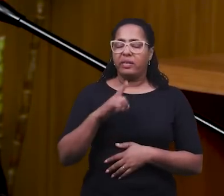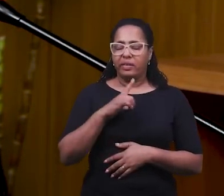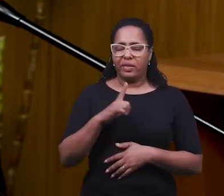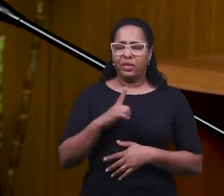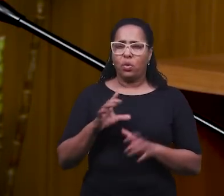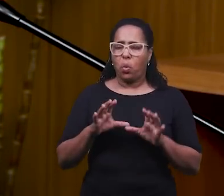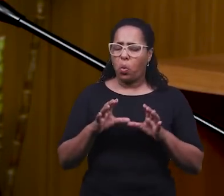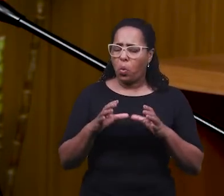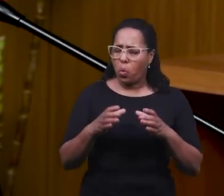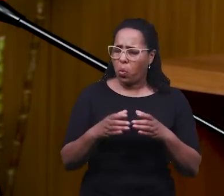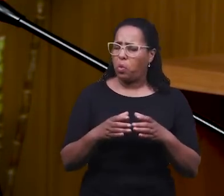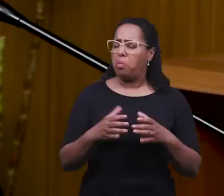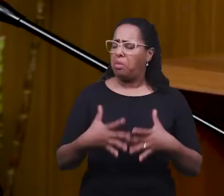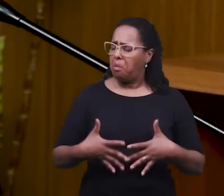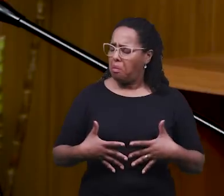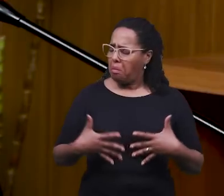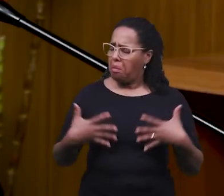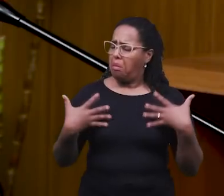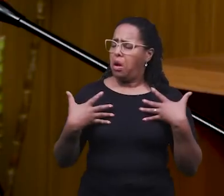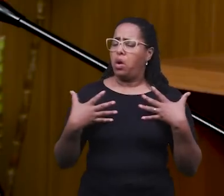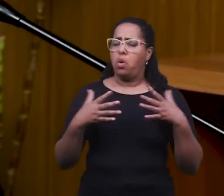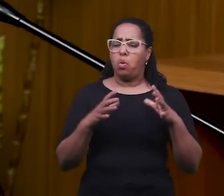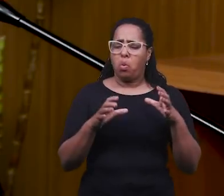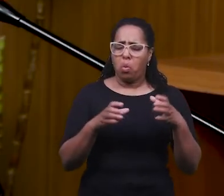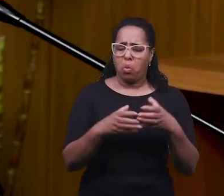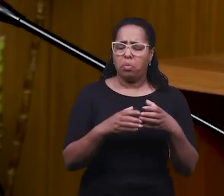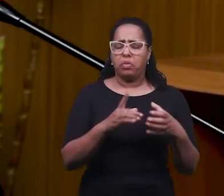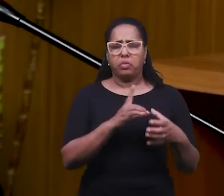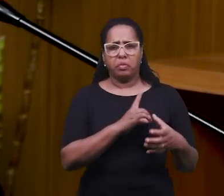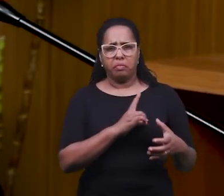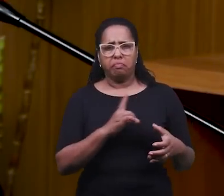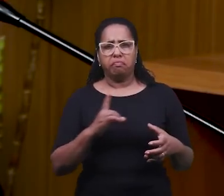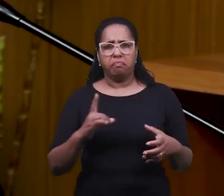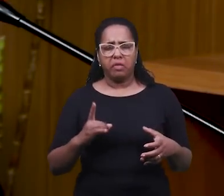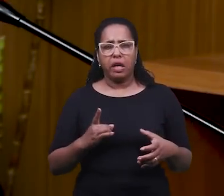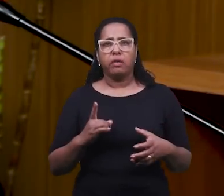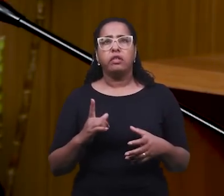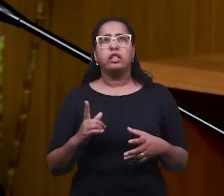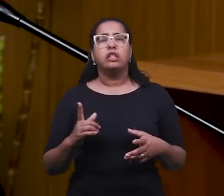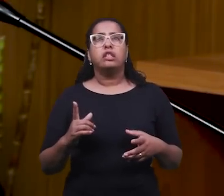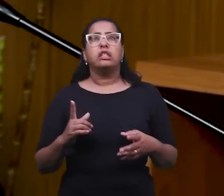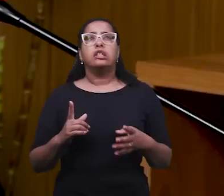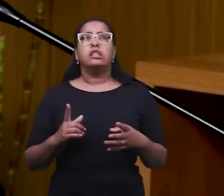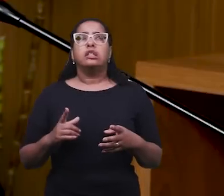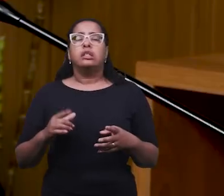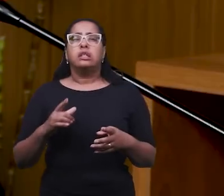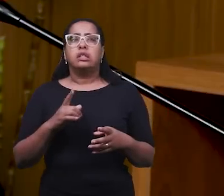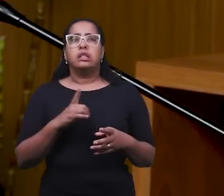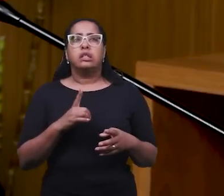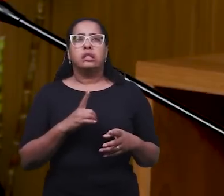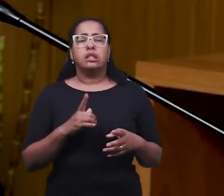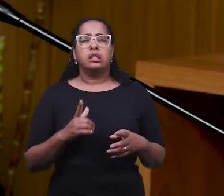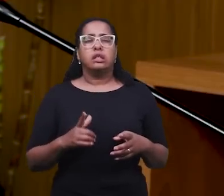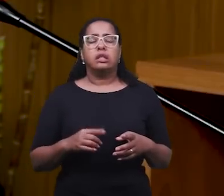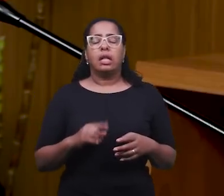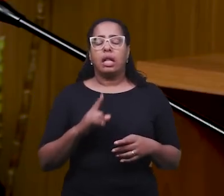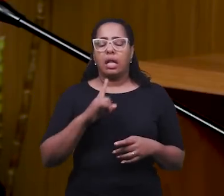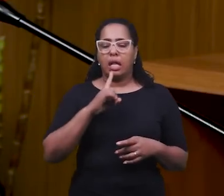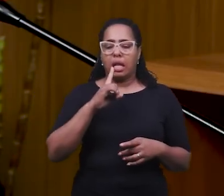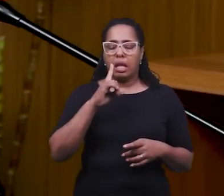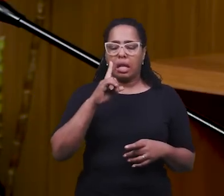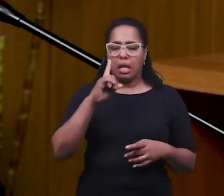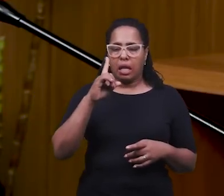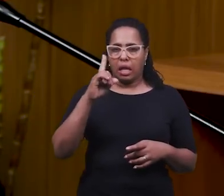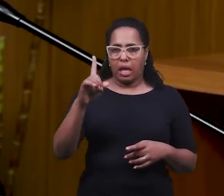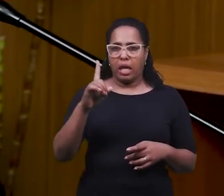tive o privilégio de ter um grupo de diáconos. Eu tive,